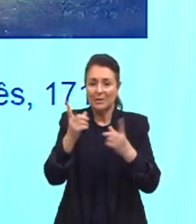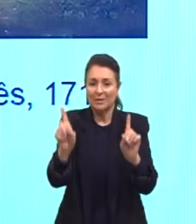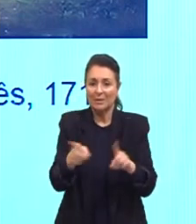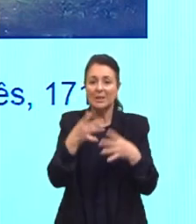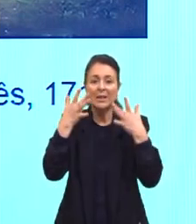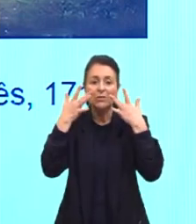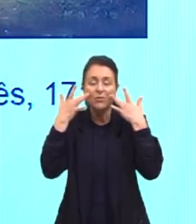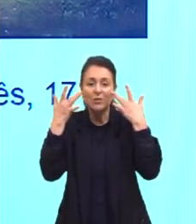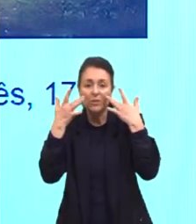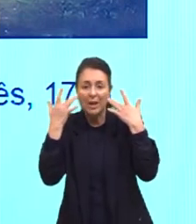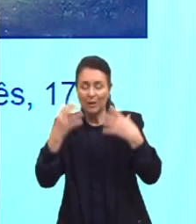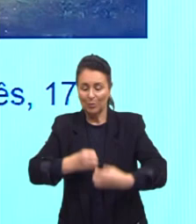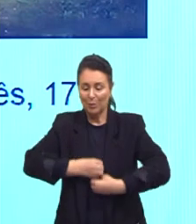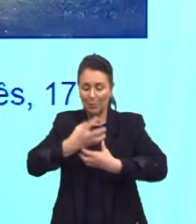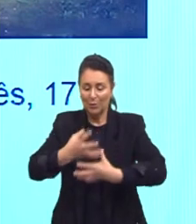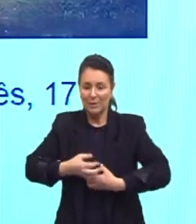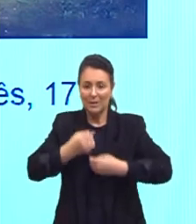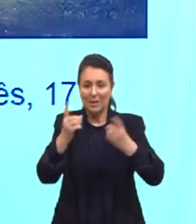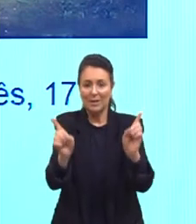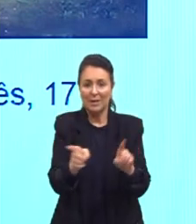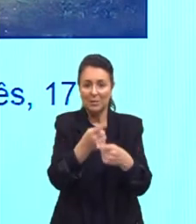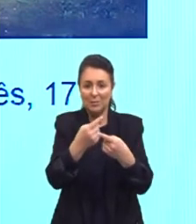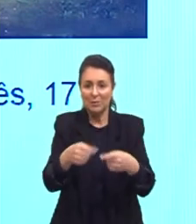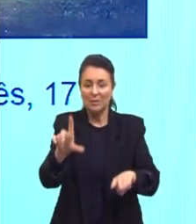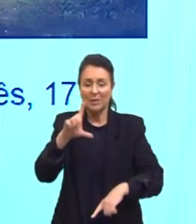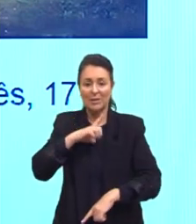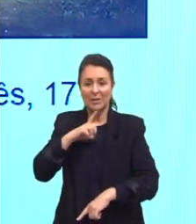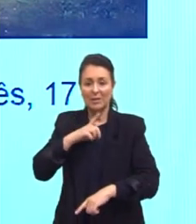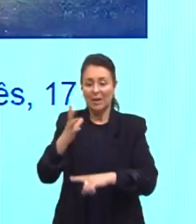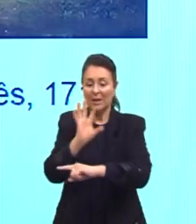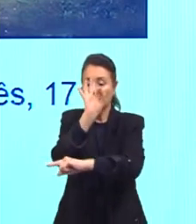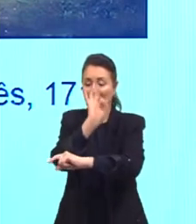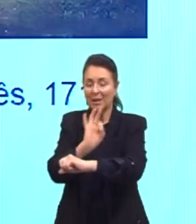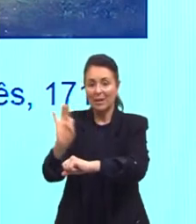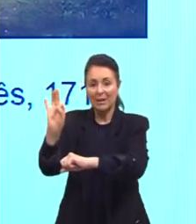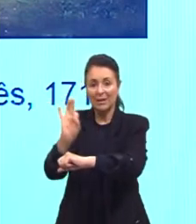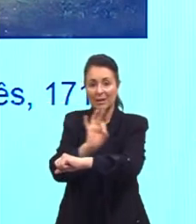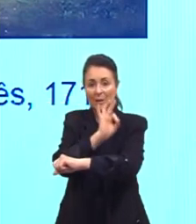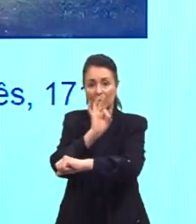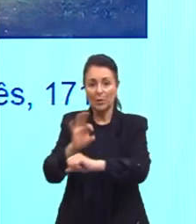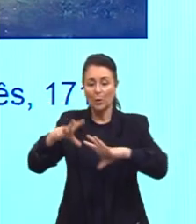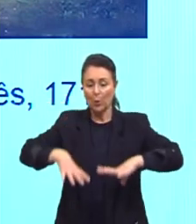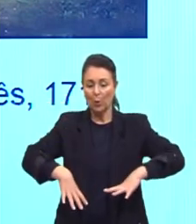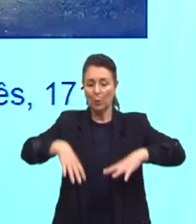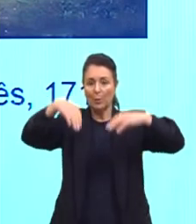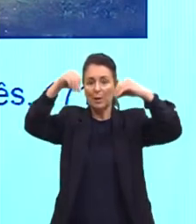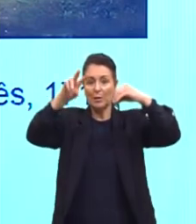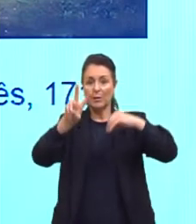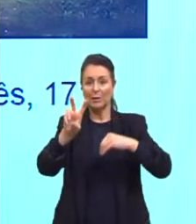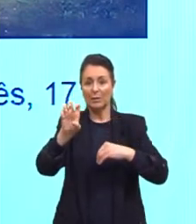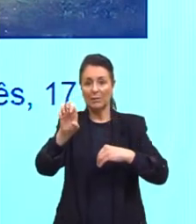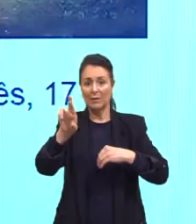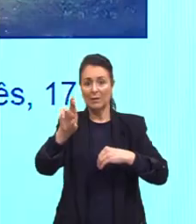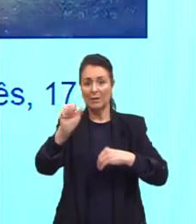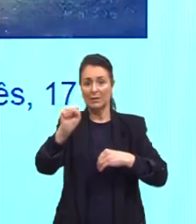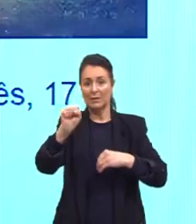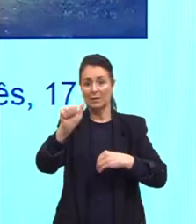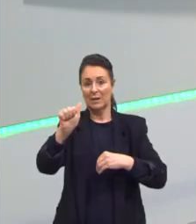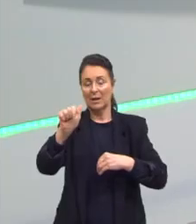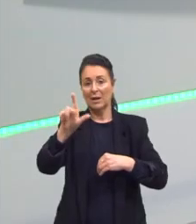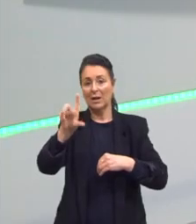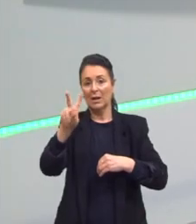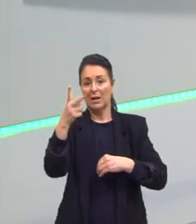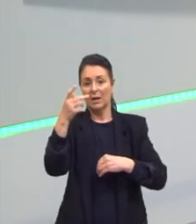tem a poesia e música Na escultura e tem aqui na arquitetura na o Palácio de Versalhes que